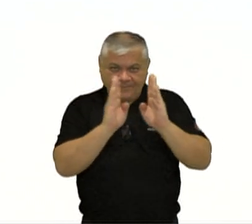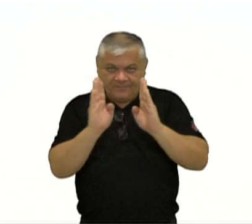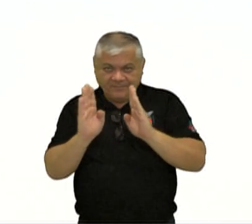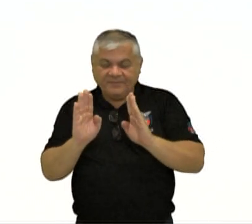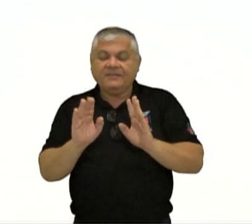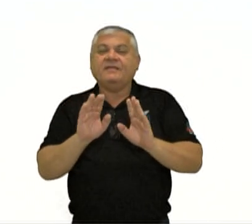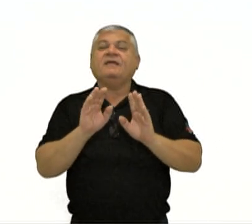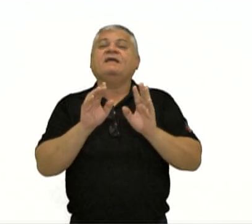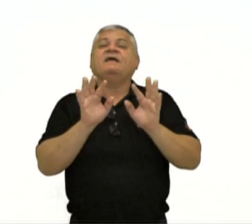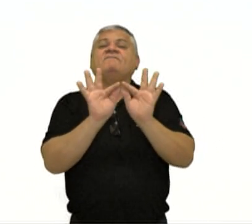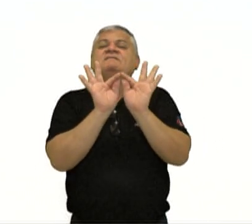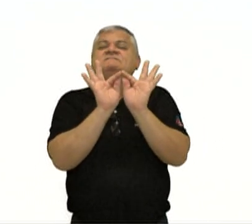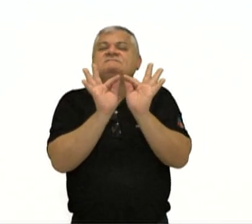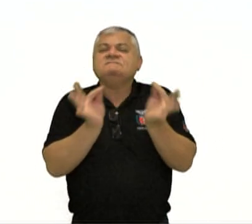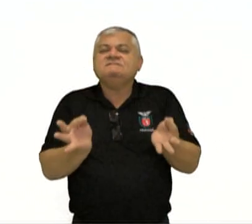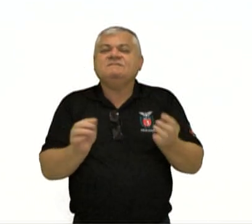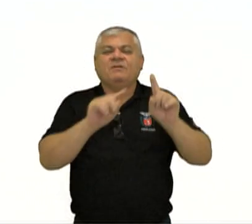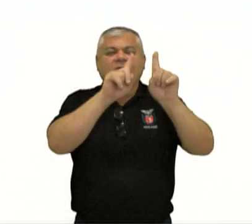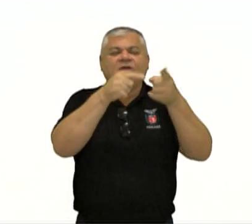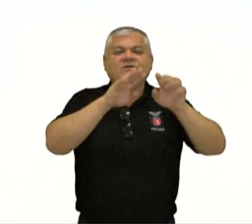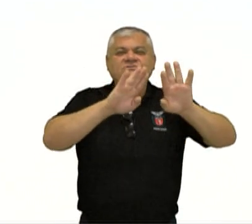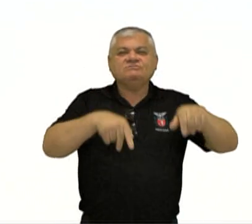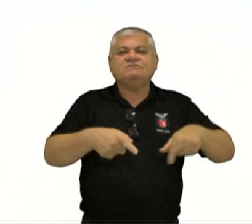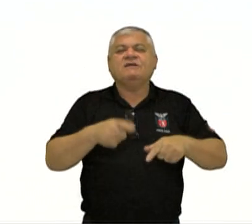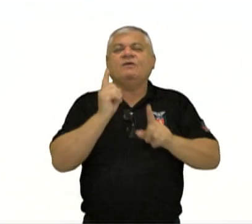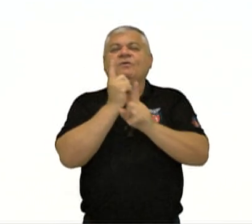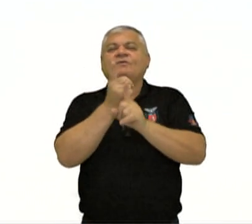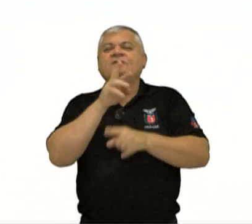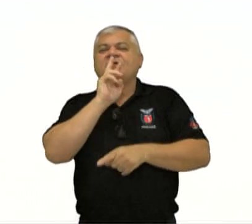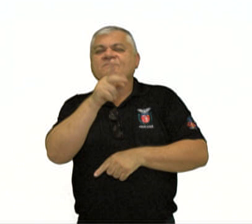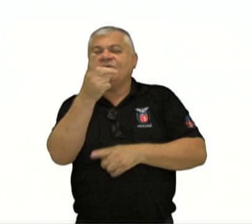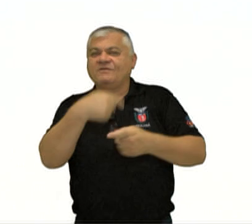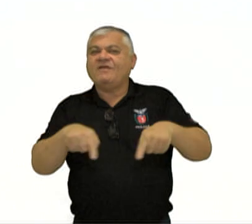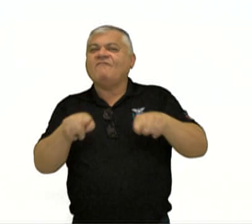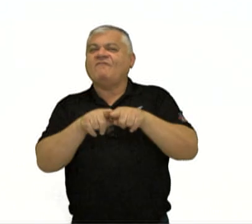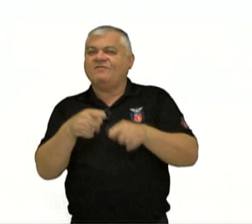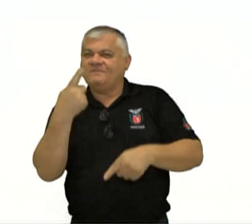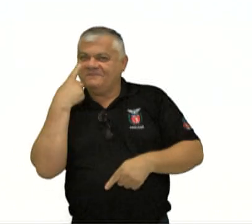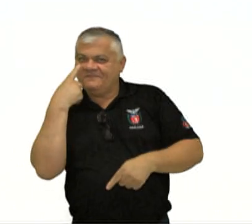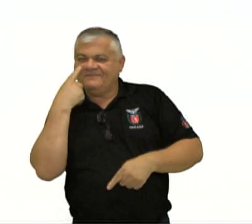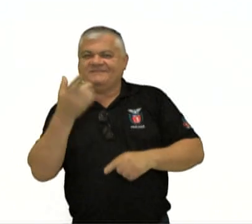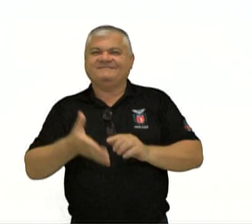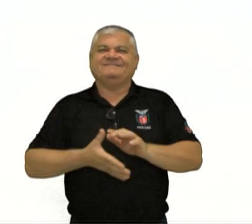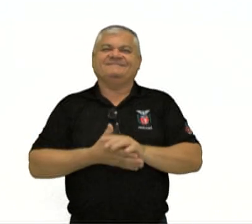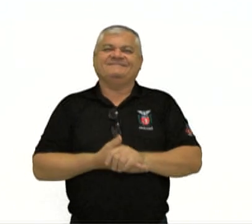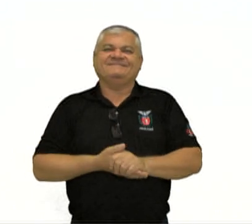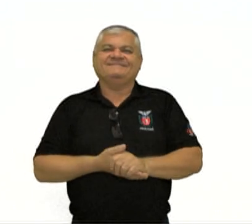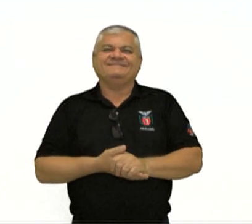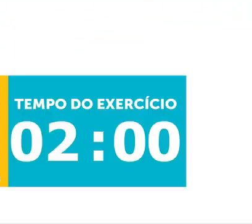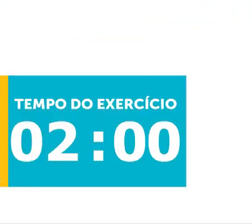forma simplificada e encontre a resposta. A gente já volta para conferir.